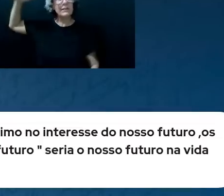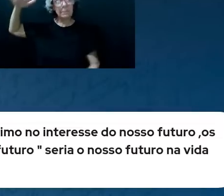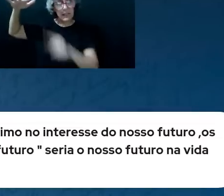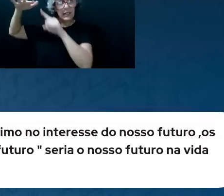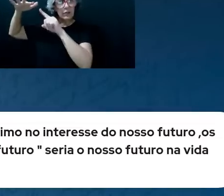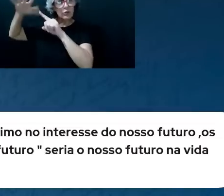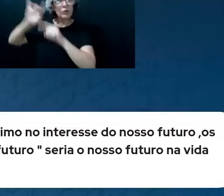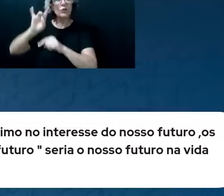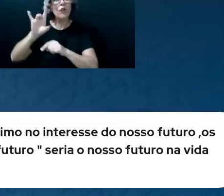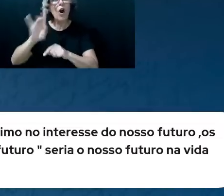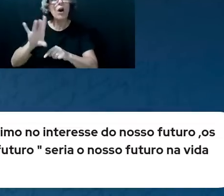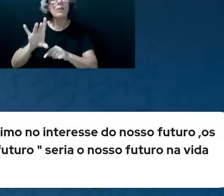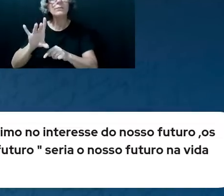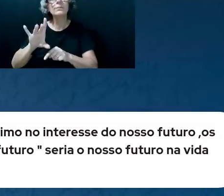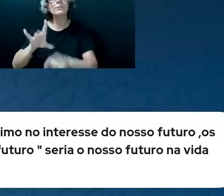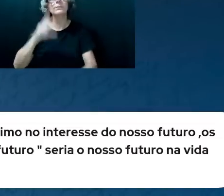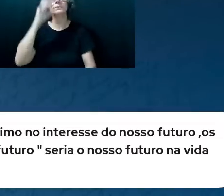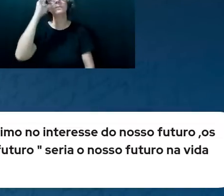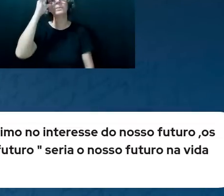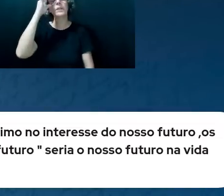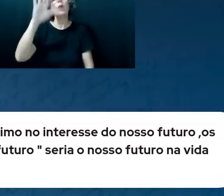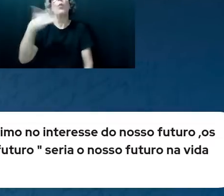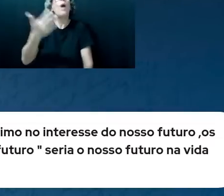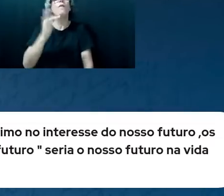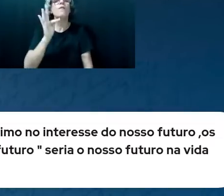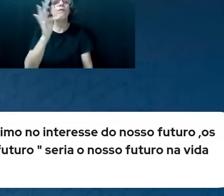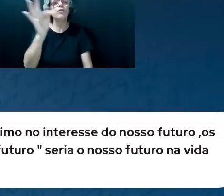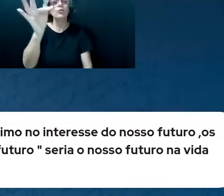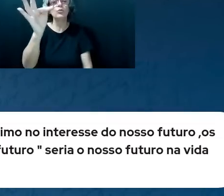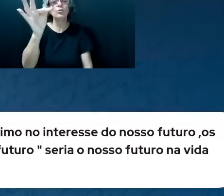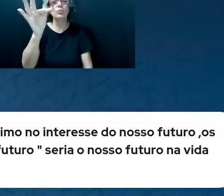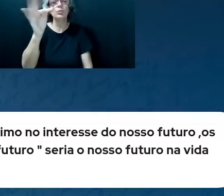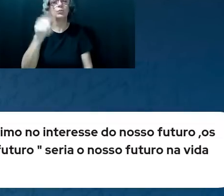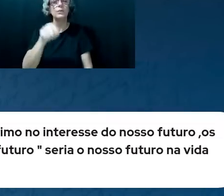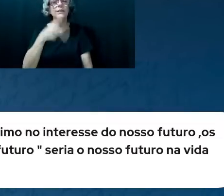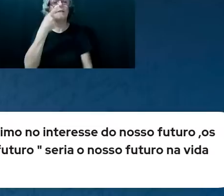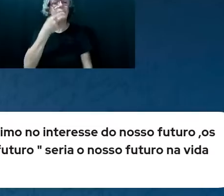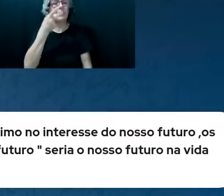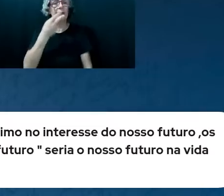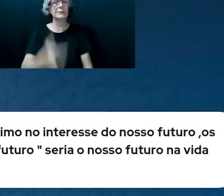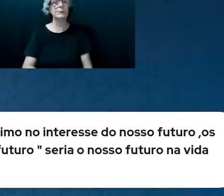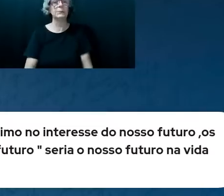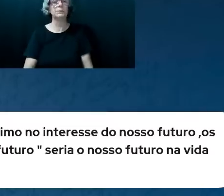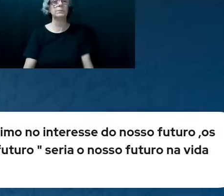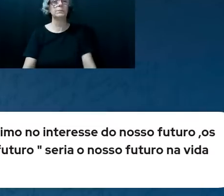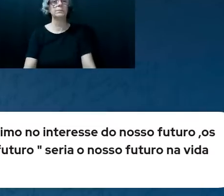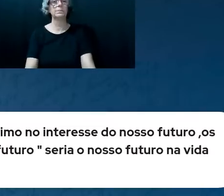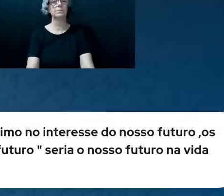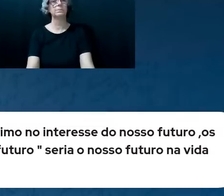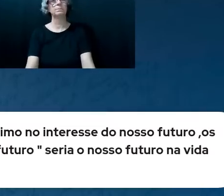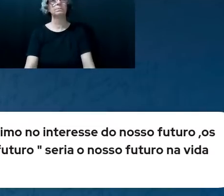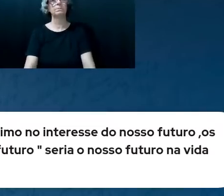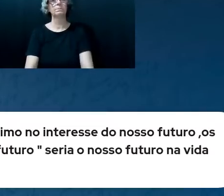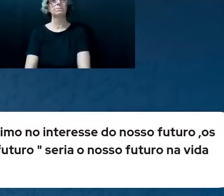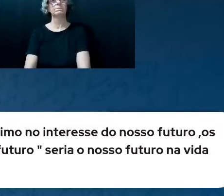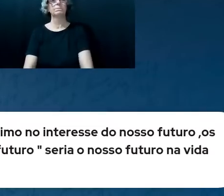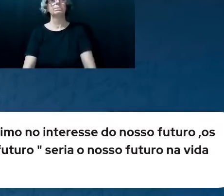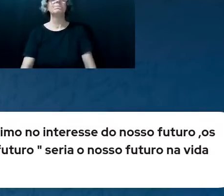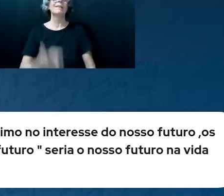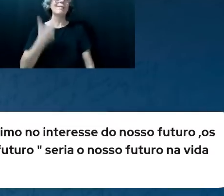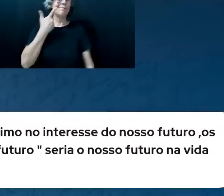para você esclarecer essa questão de que futuro eles estão falando. Ok, Cris, vamos tentar